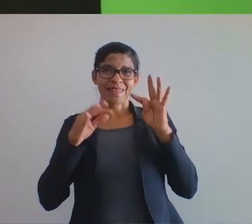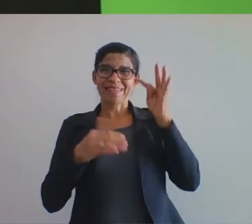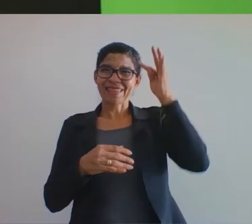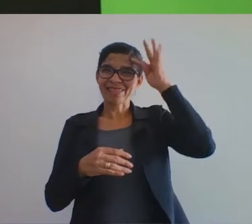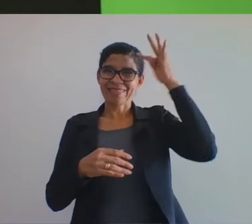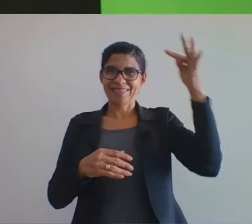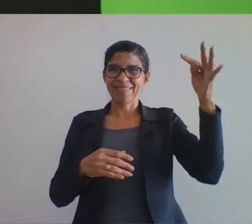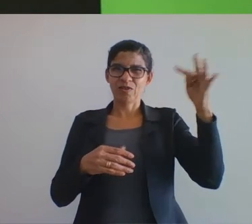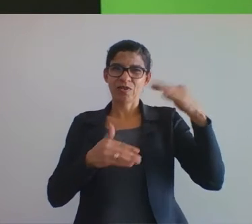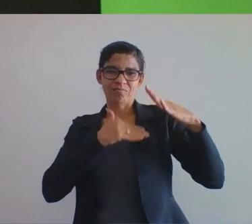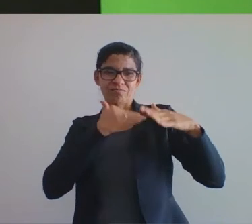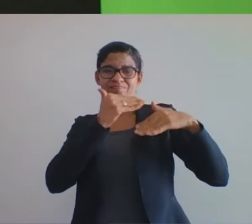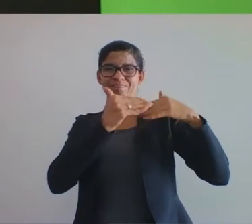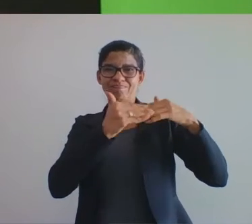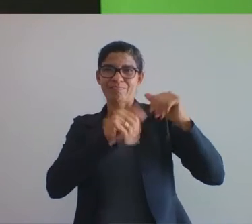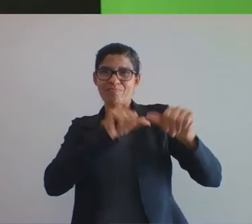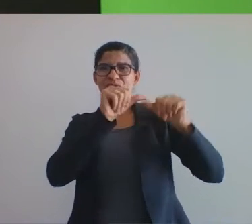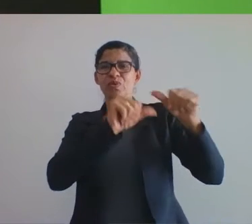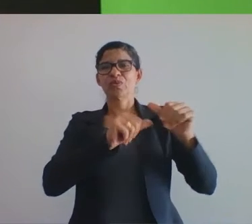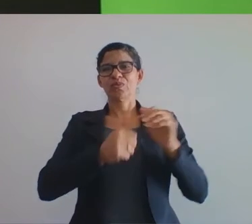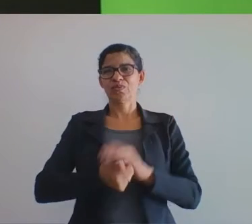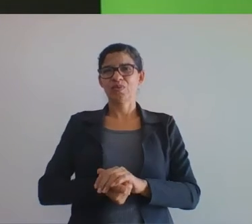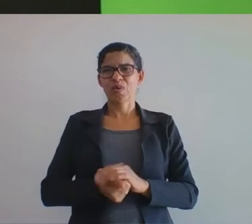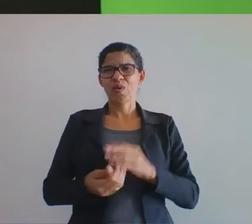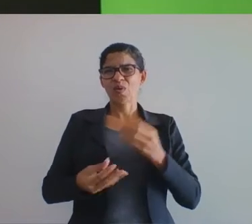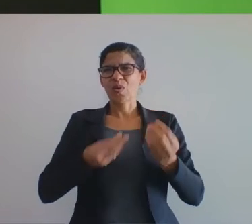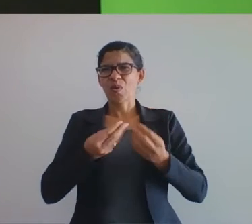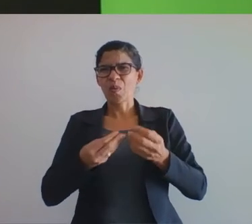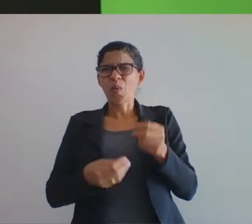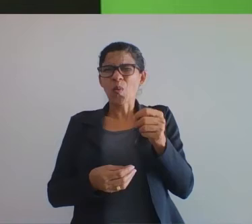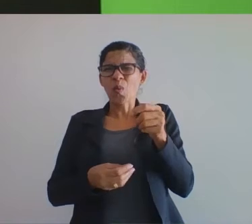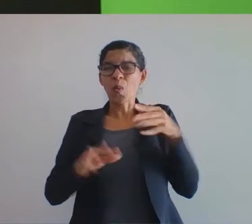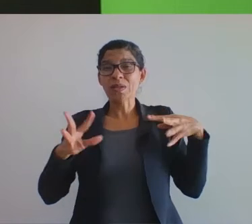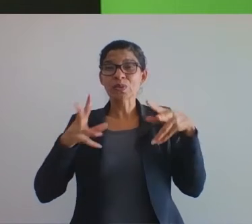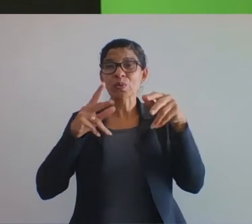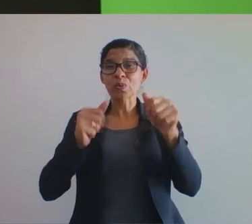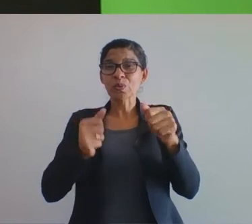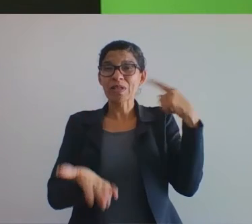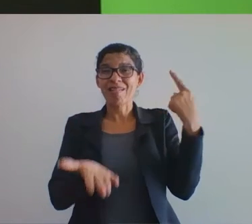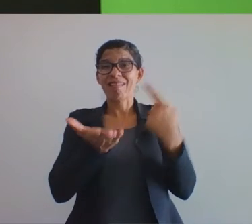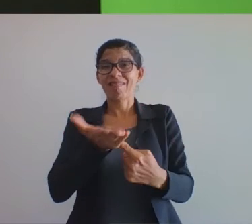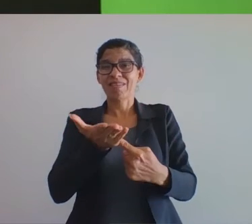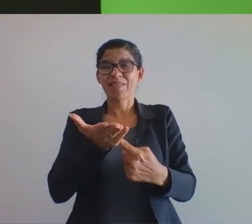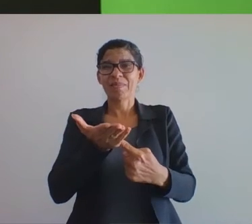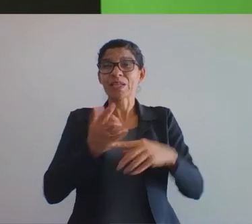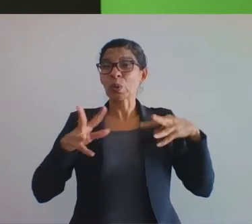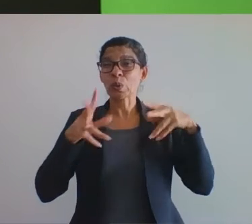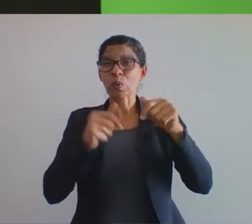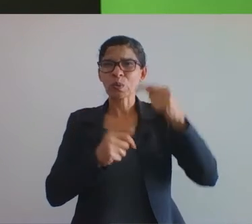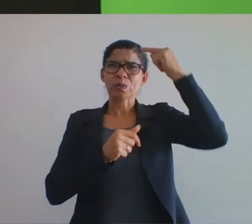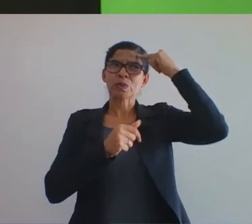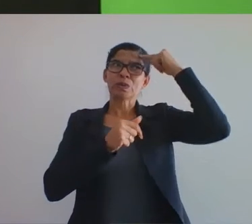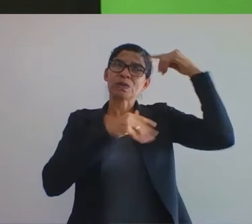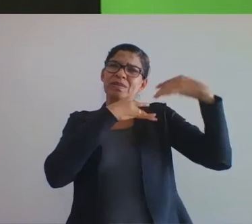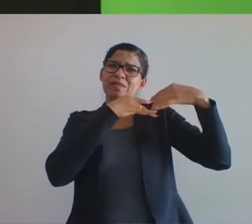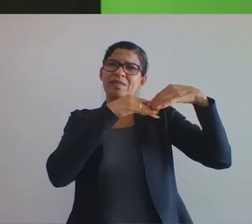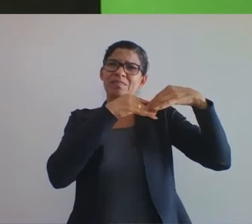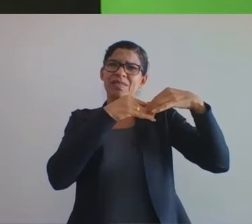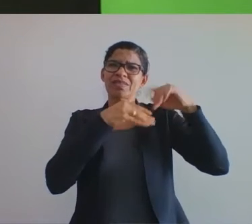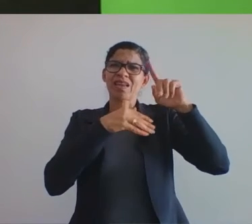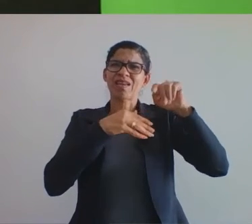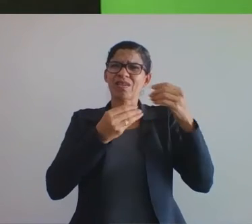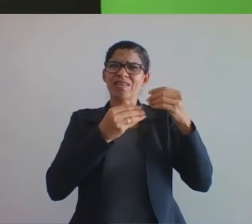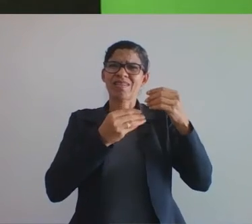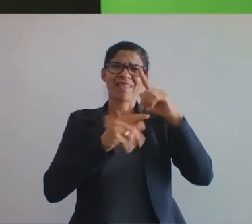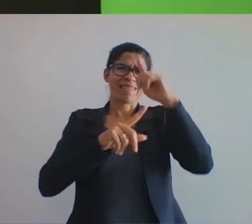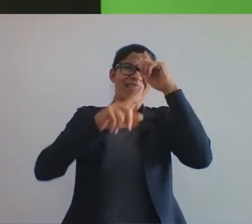Para um ceticismo consistente sobre quase tudo, ele afirmava que tudo na mente consiste em impressões